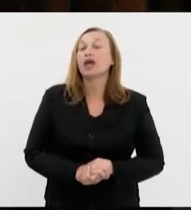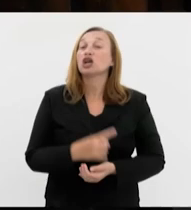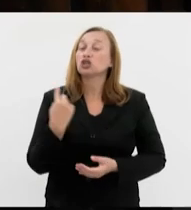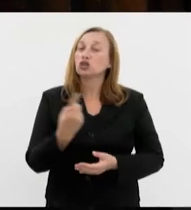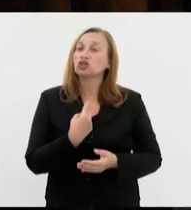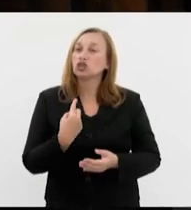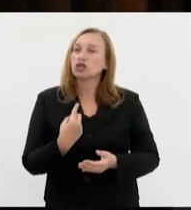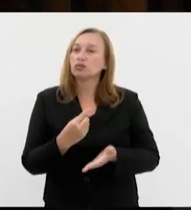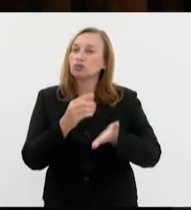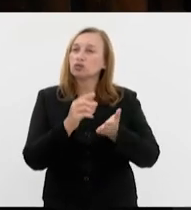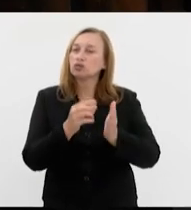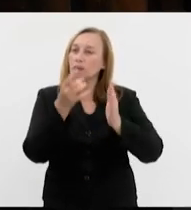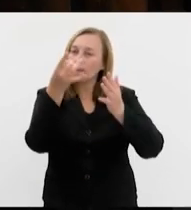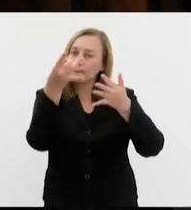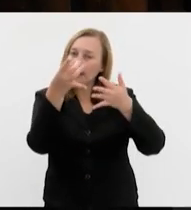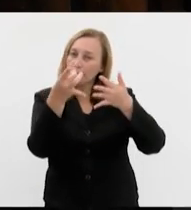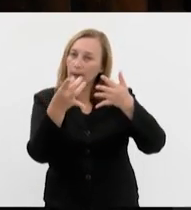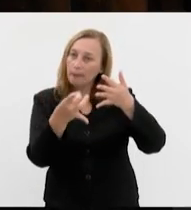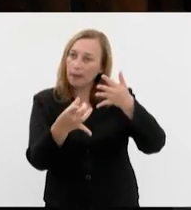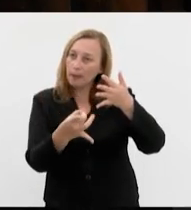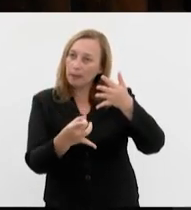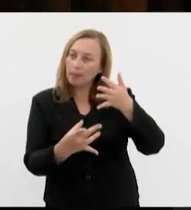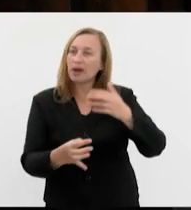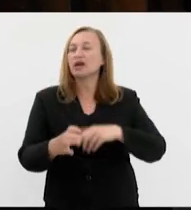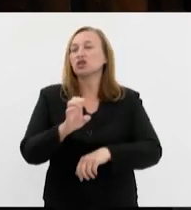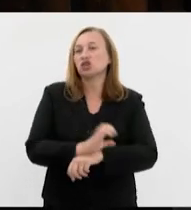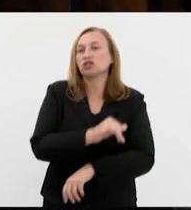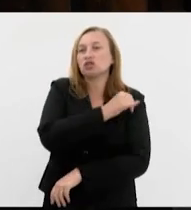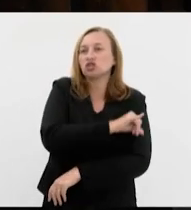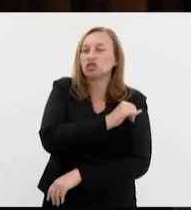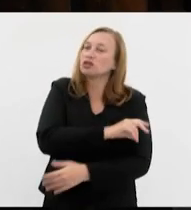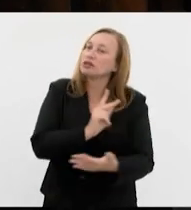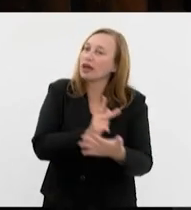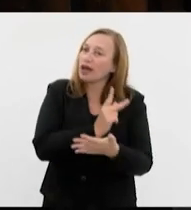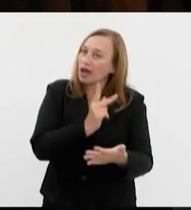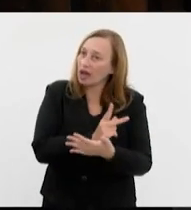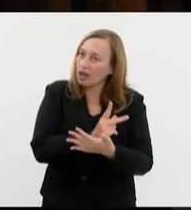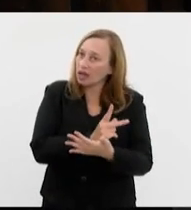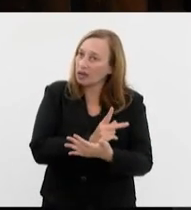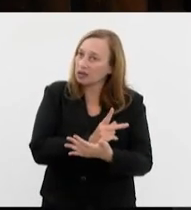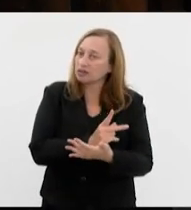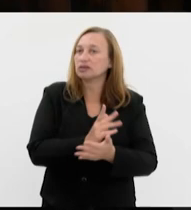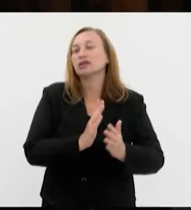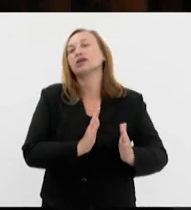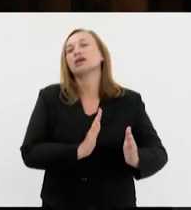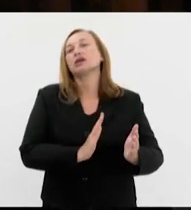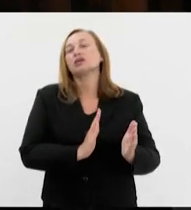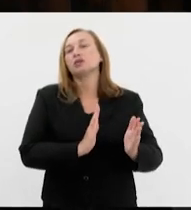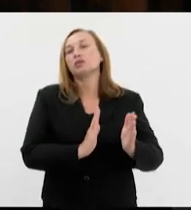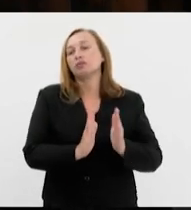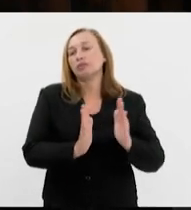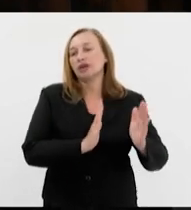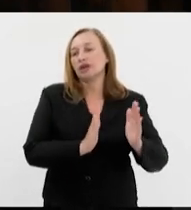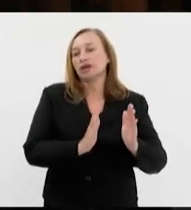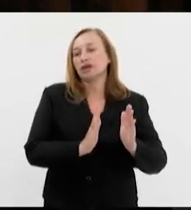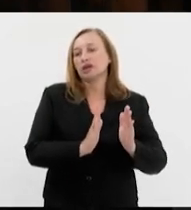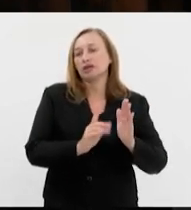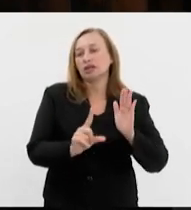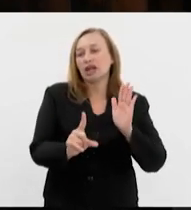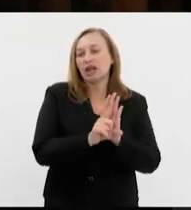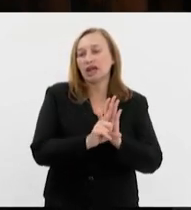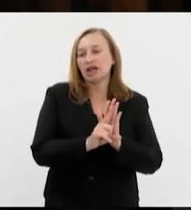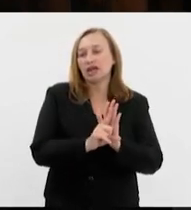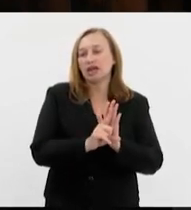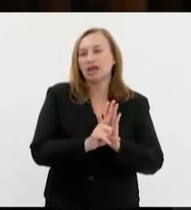que o Estado do Rio de Janeiro tem sido negligente em boa parte da sua legislação ambiental. A gente tem uma política estadual de